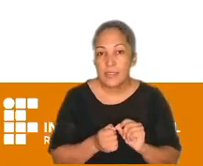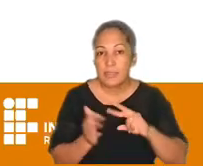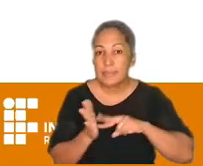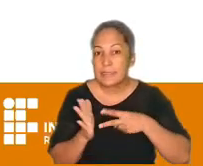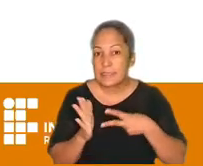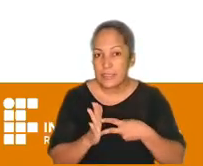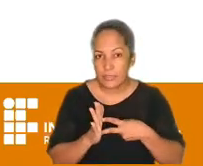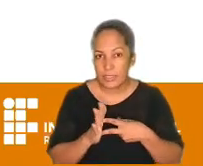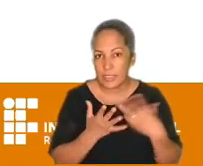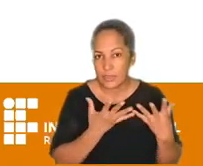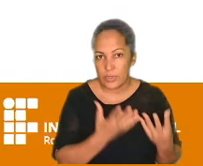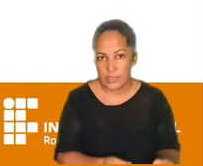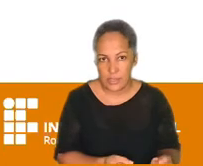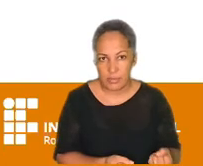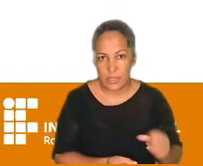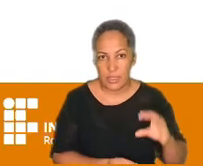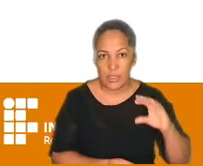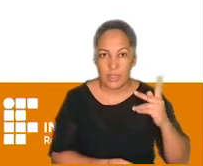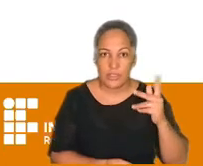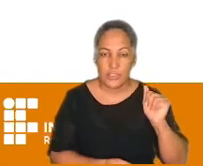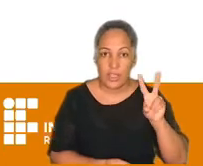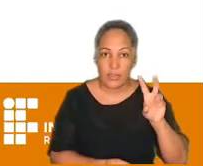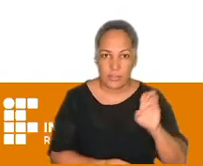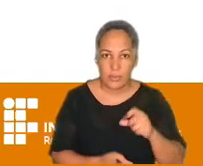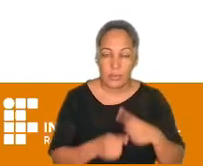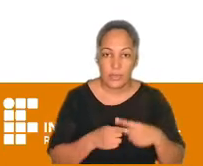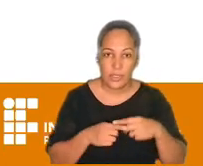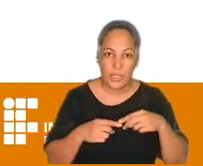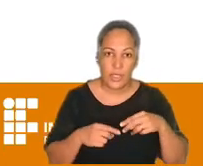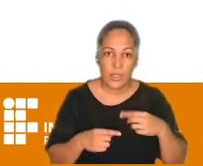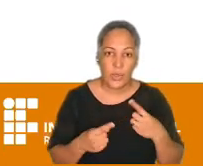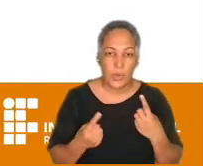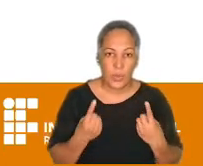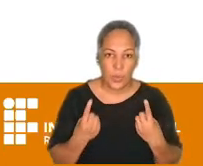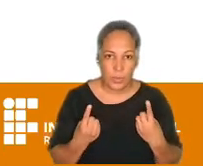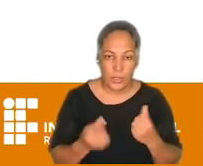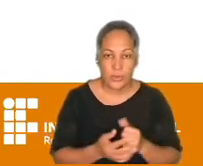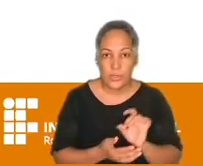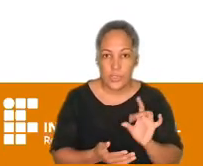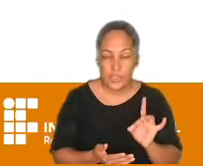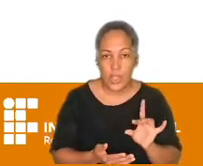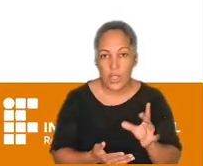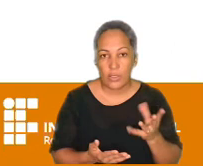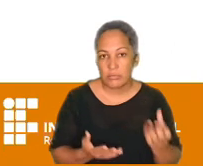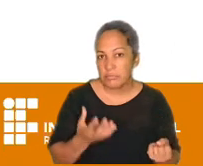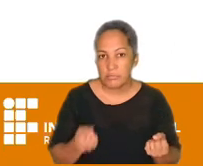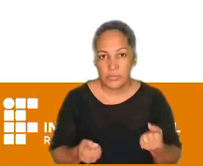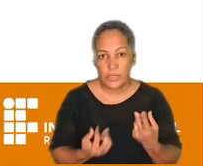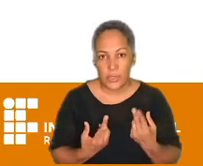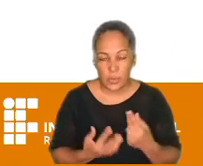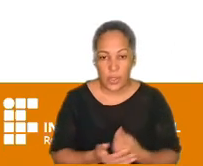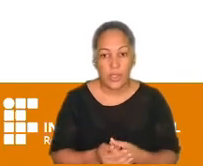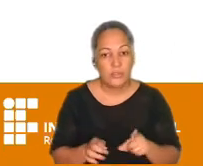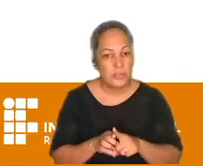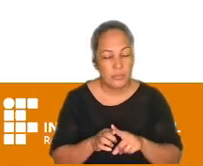faça mais sentido ao receber a chave da outra. Porque o N para N é o quê? É uma tabela que está relacionada somente com o registro da outra e um registro